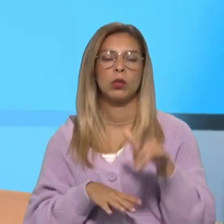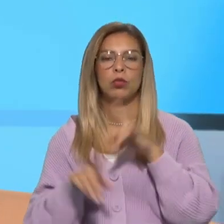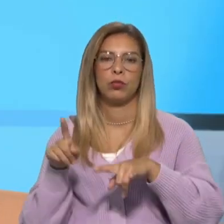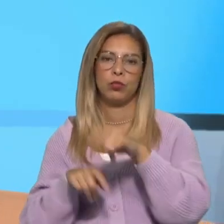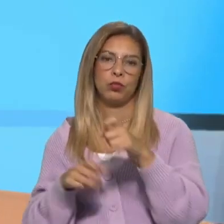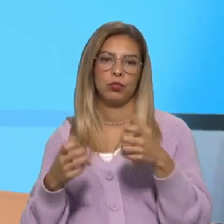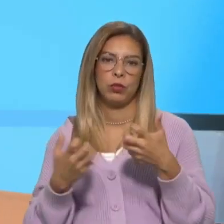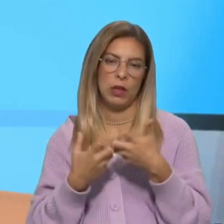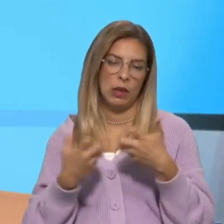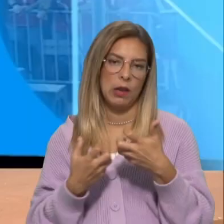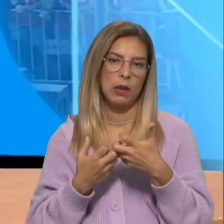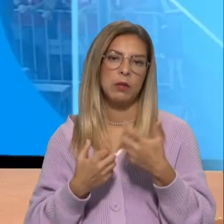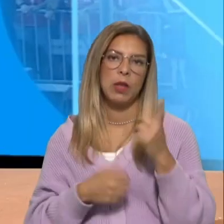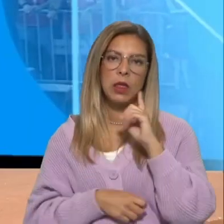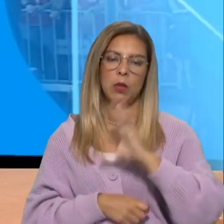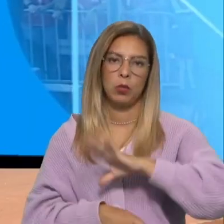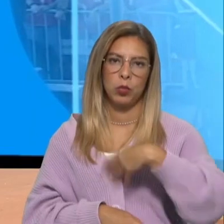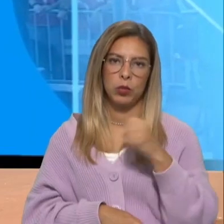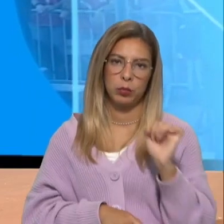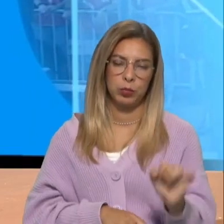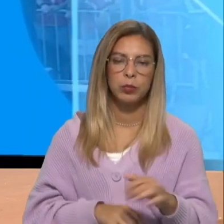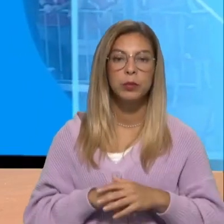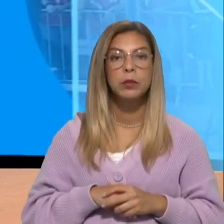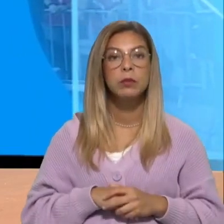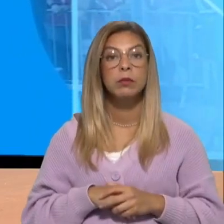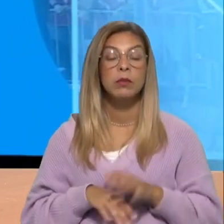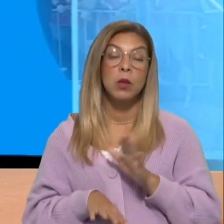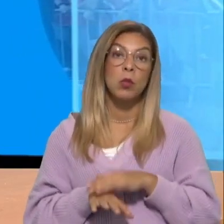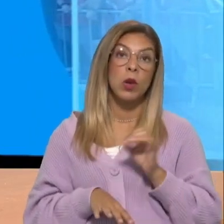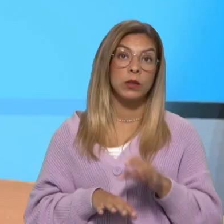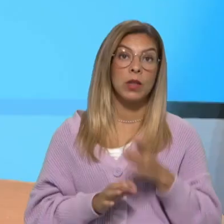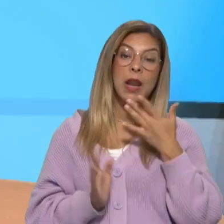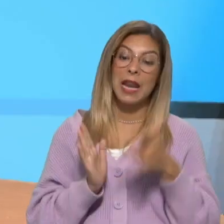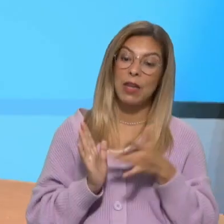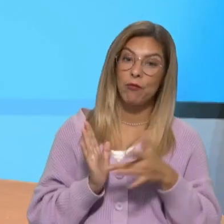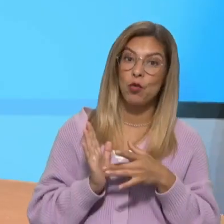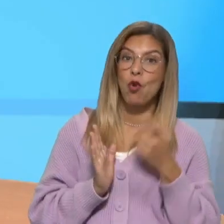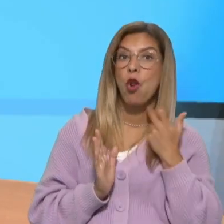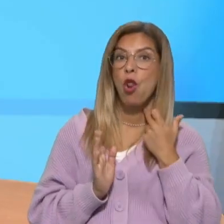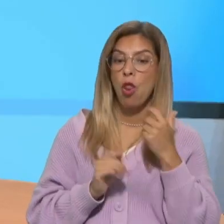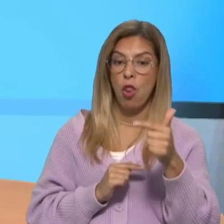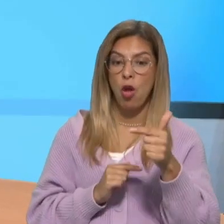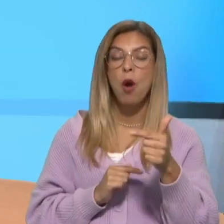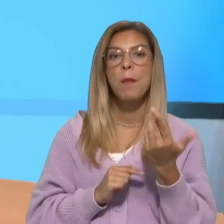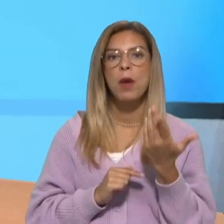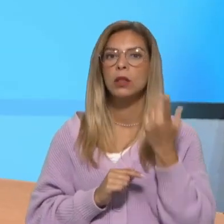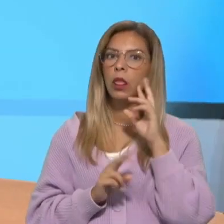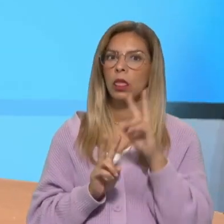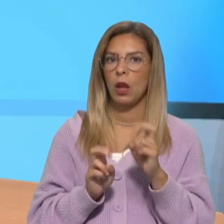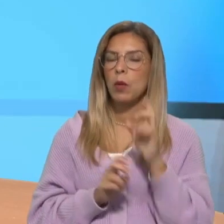por estar no programa Eclésia e tudo por causa de um pequeno livro, mas um grande tema, um tema muito relevante que é necessário